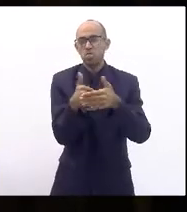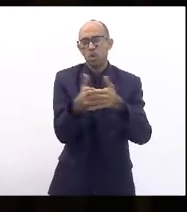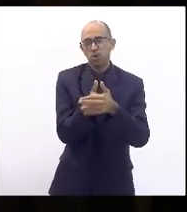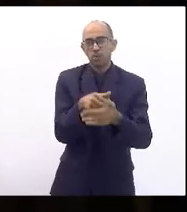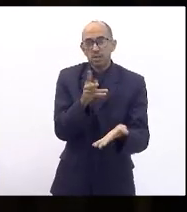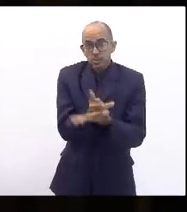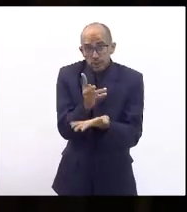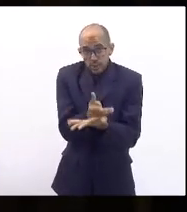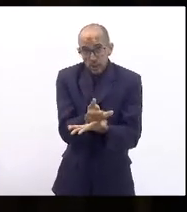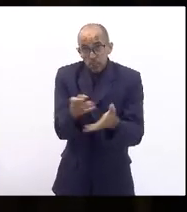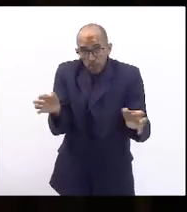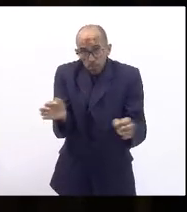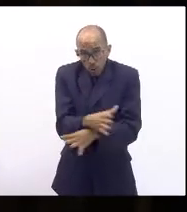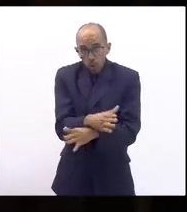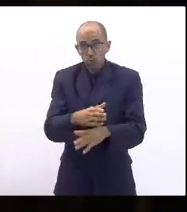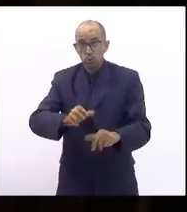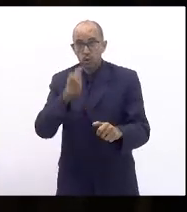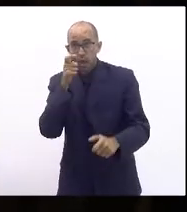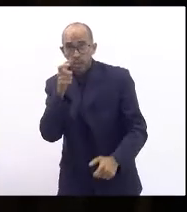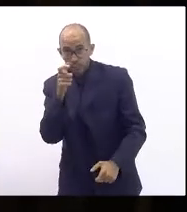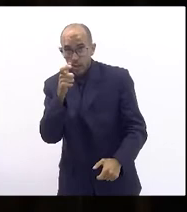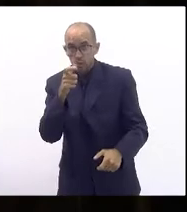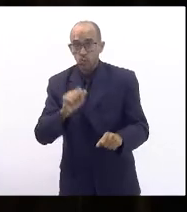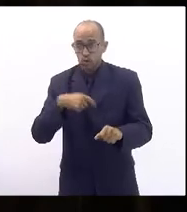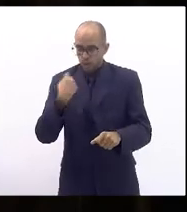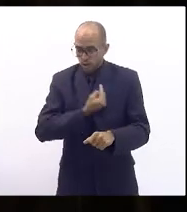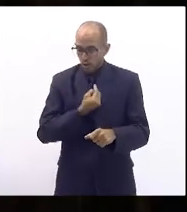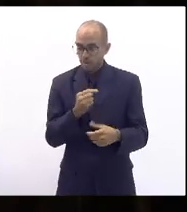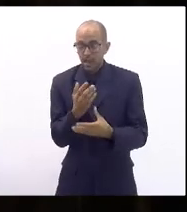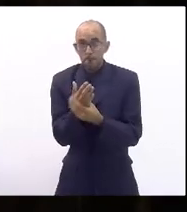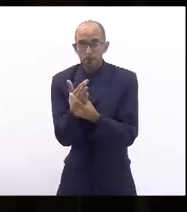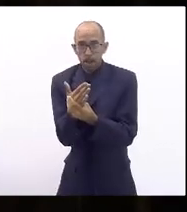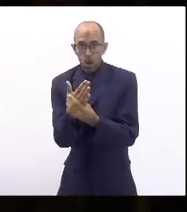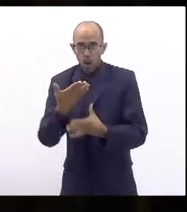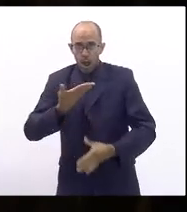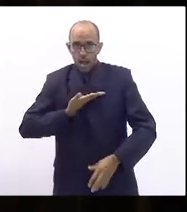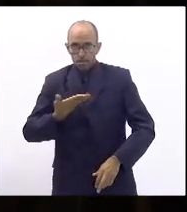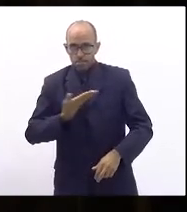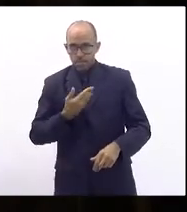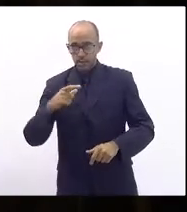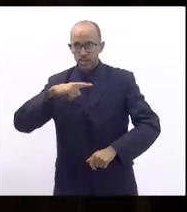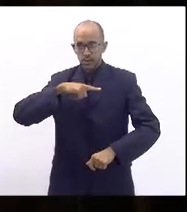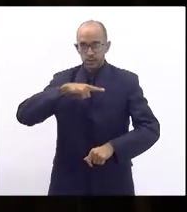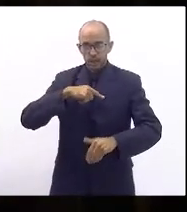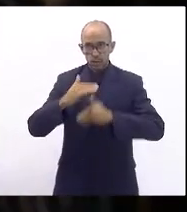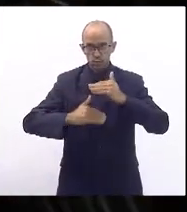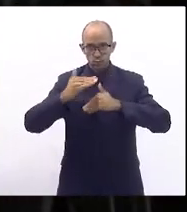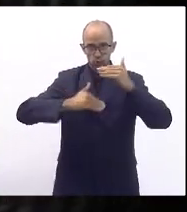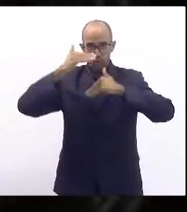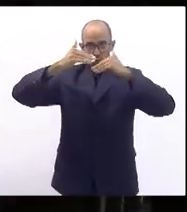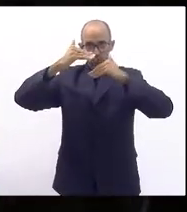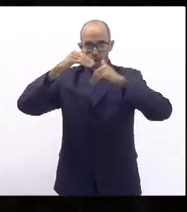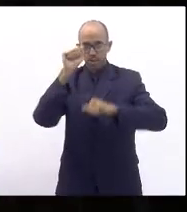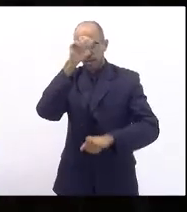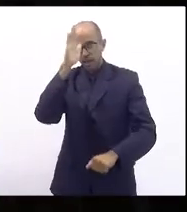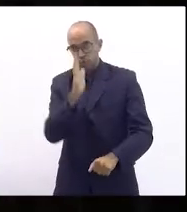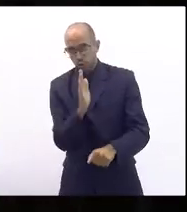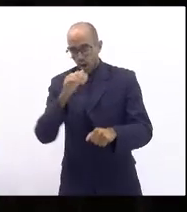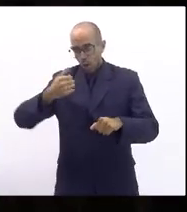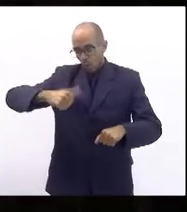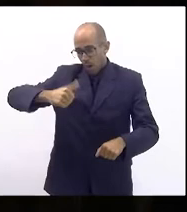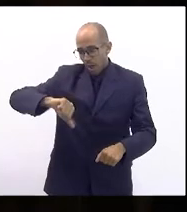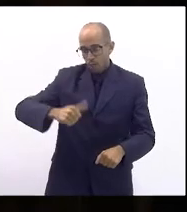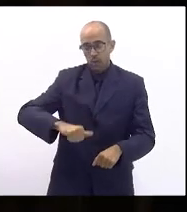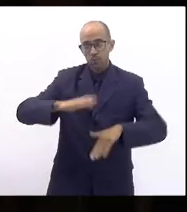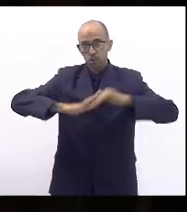Além disso nossa mão amiga Coopera permanentemente com o desenvolvimento Nacional qualificando profissionais